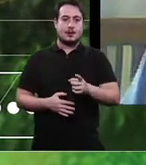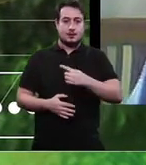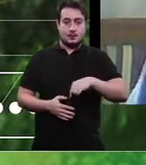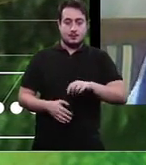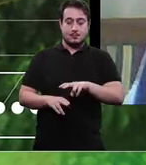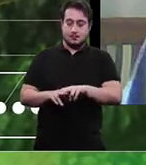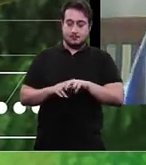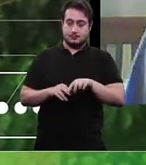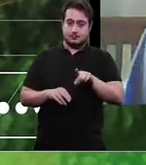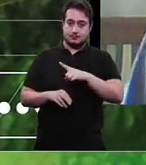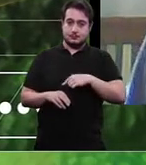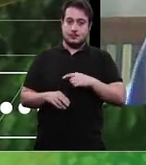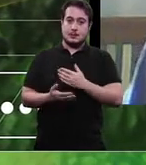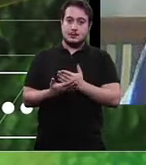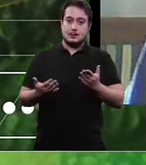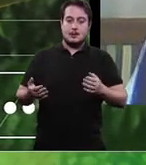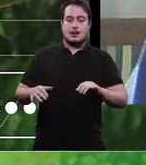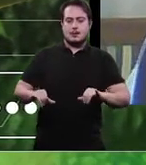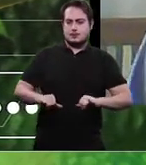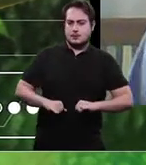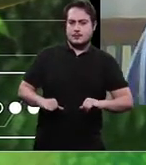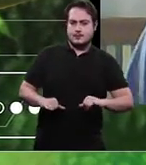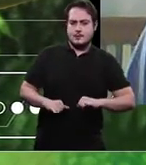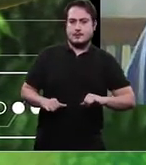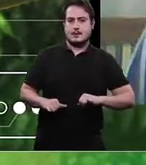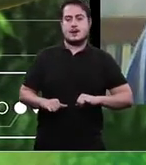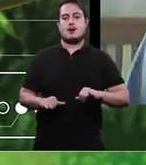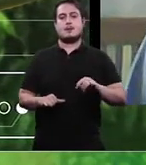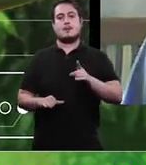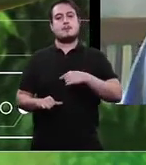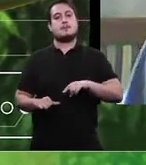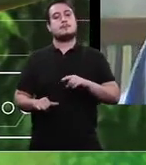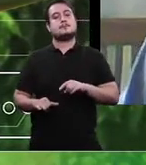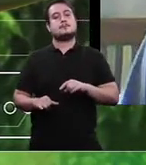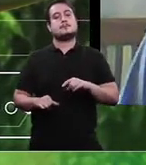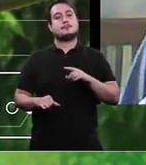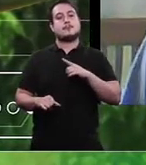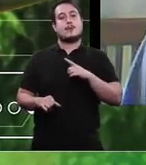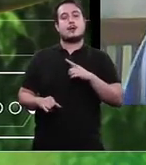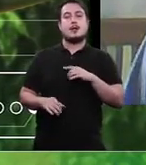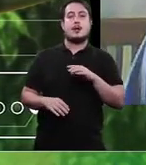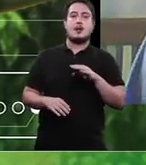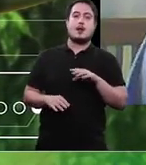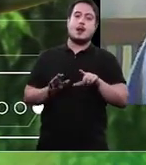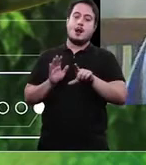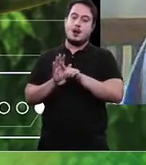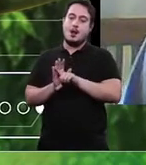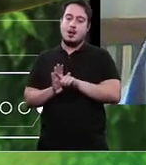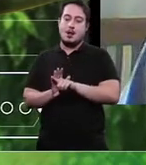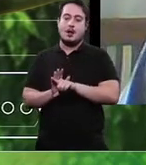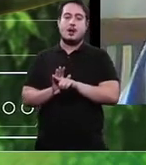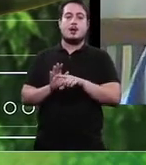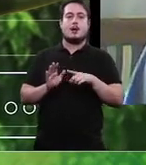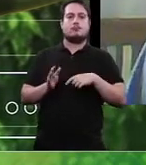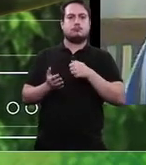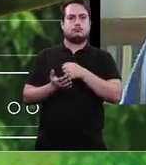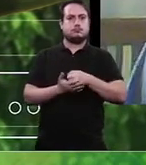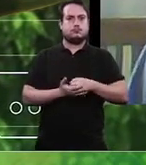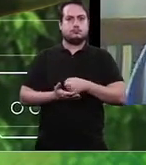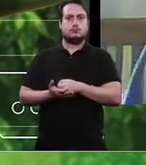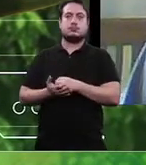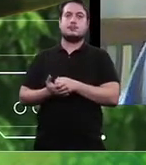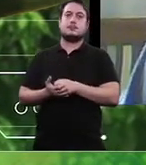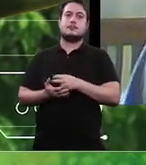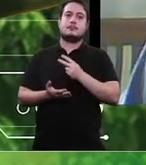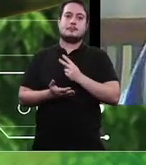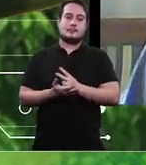isso, nós sofremos os ataques que sofremos, apesar de termos legislação rígida, apesar